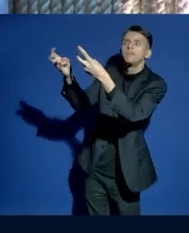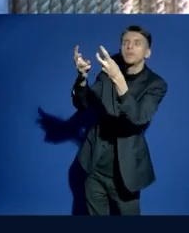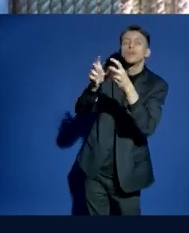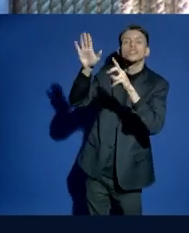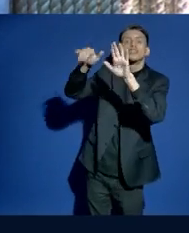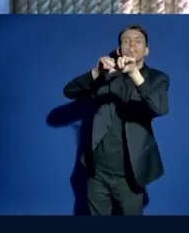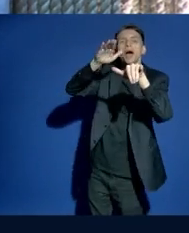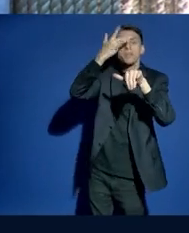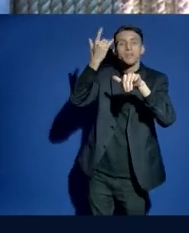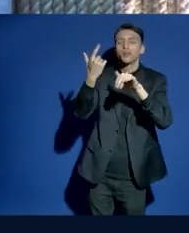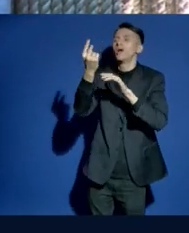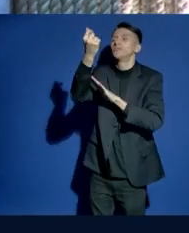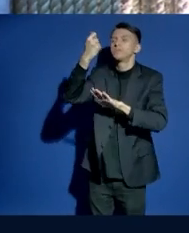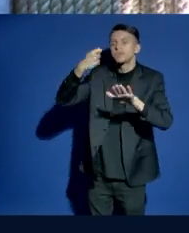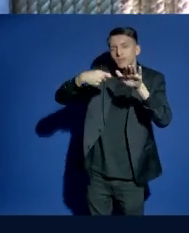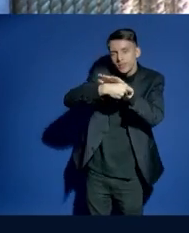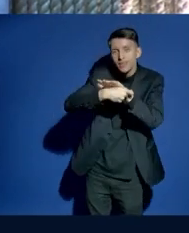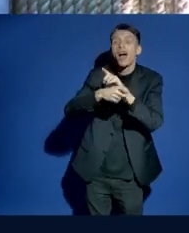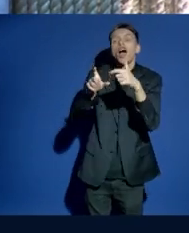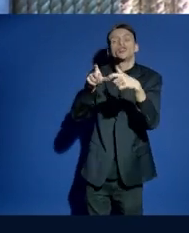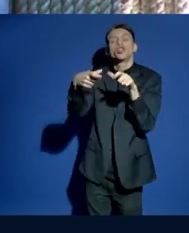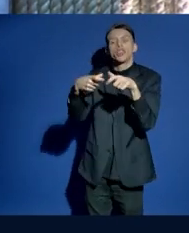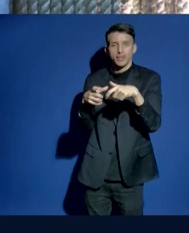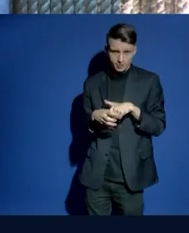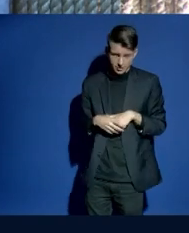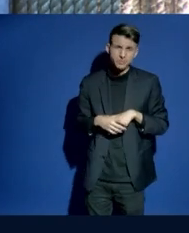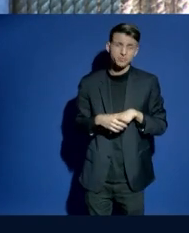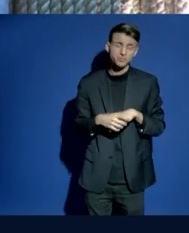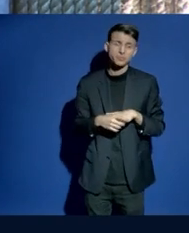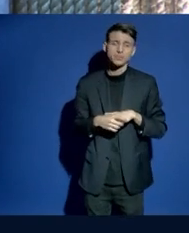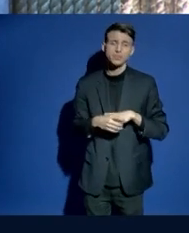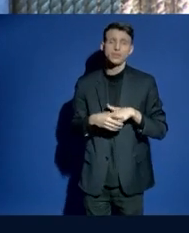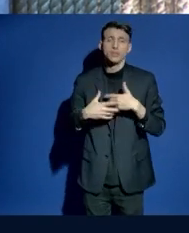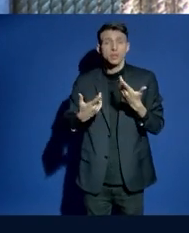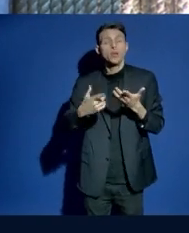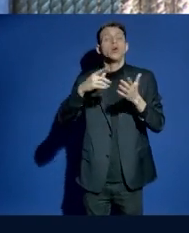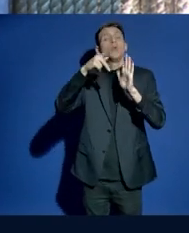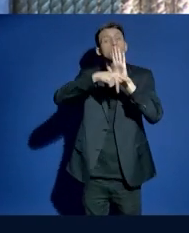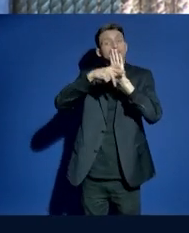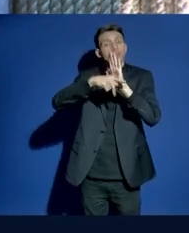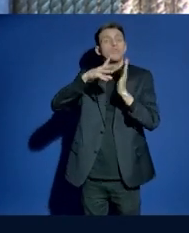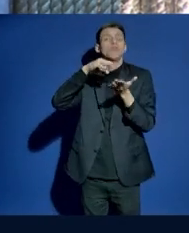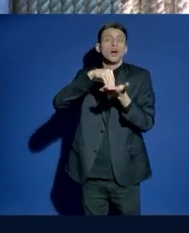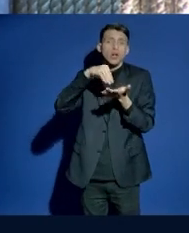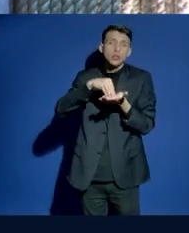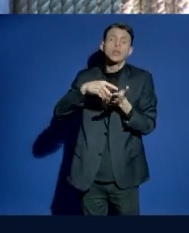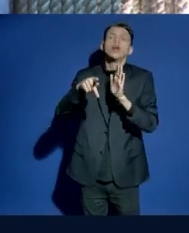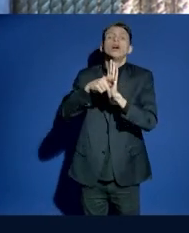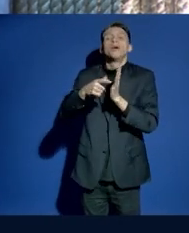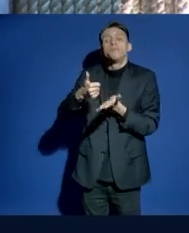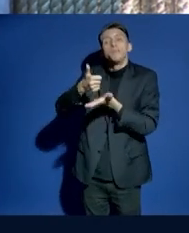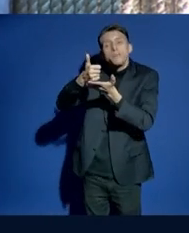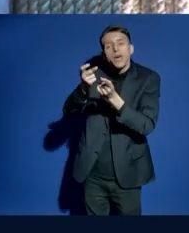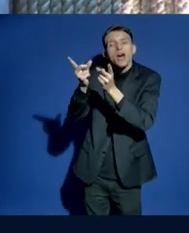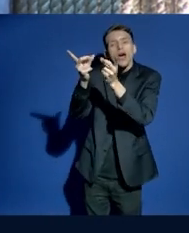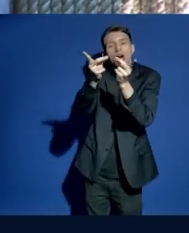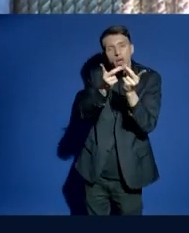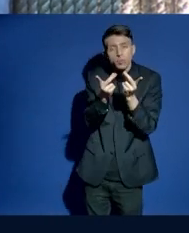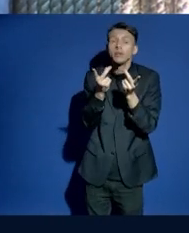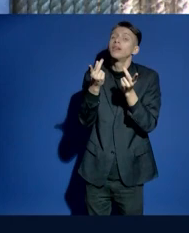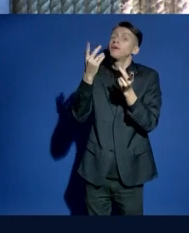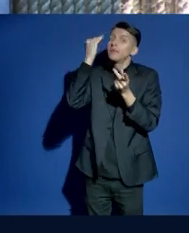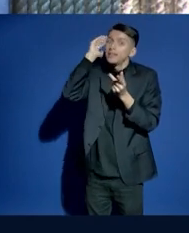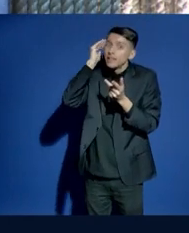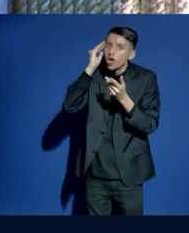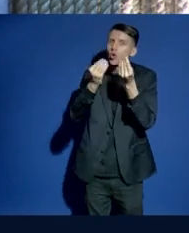tá num momento de estruturar o restante do individualmente do projeto você já via Mercado de Capitais desde que eles entendam a